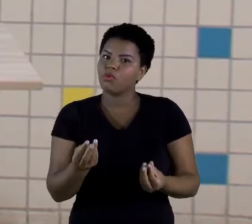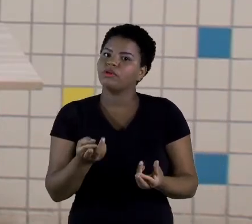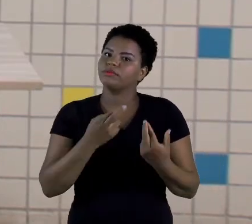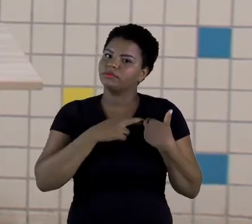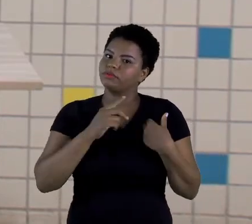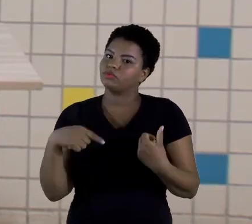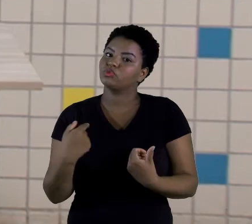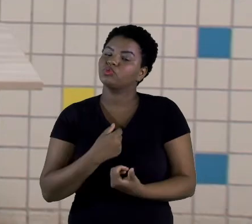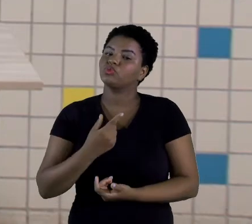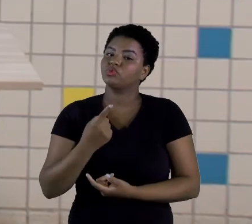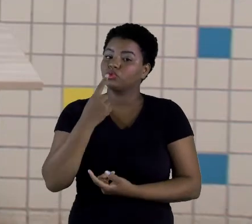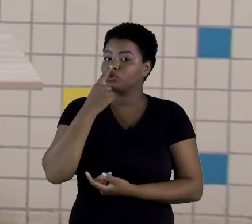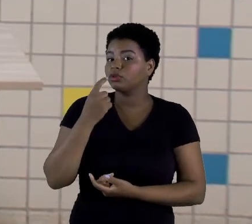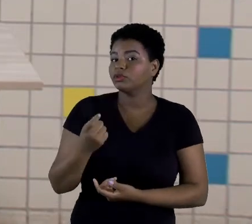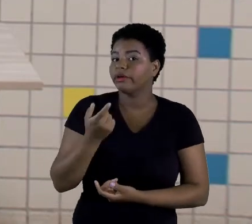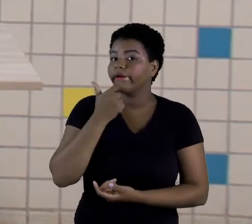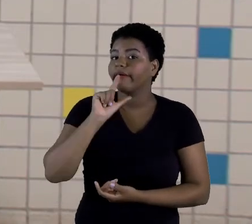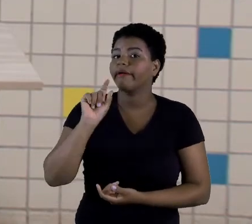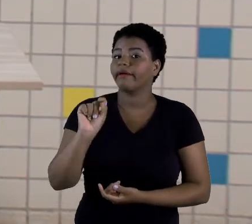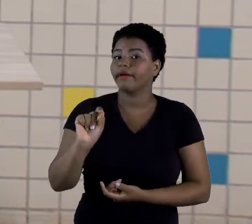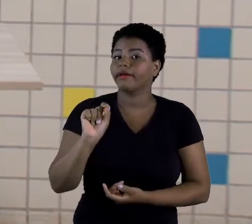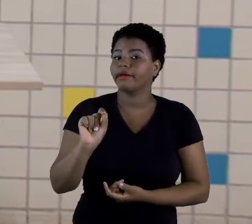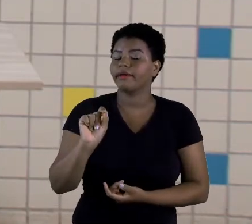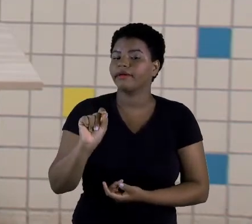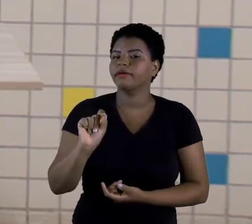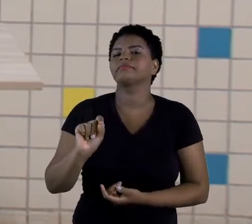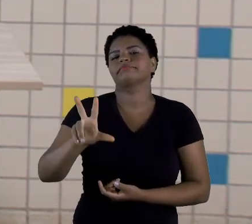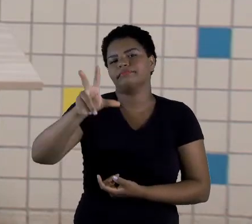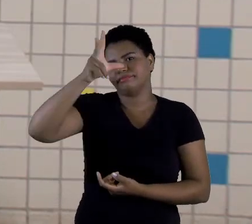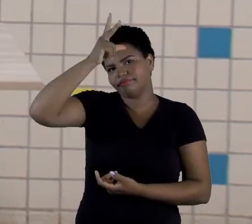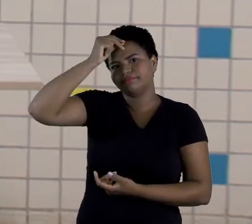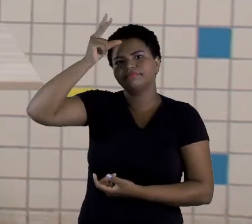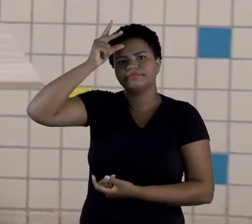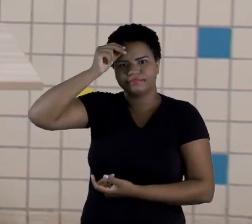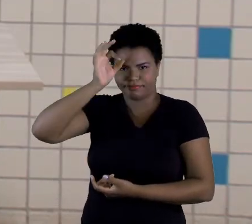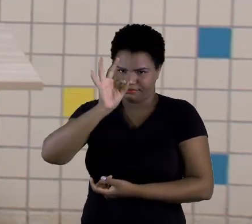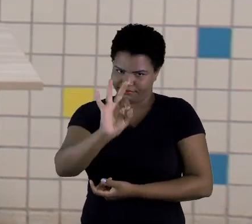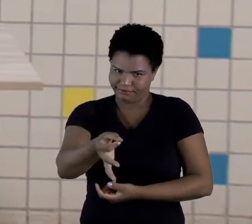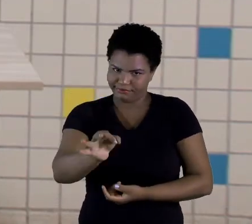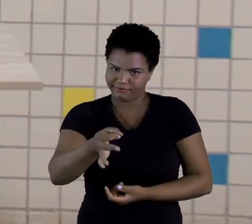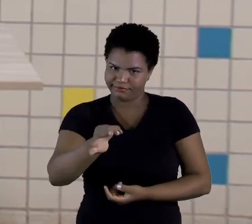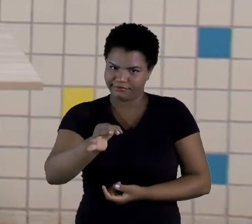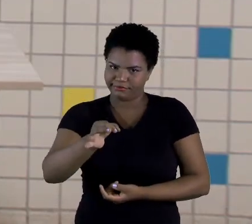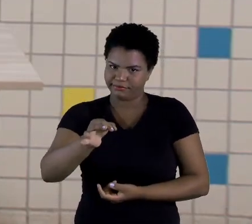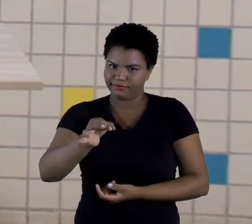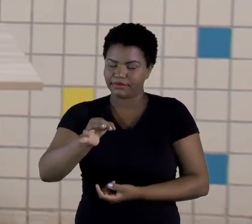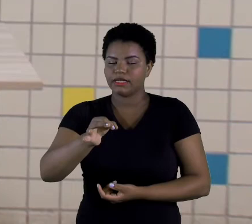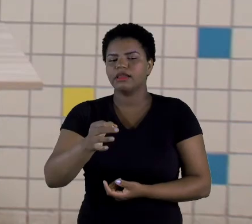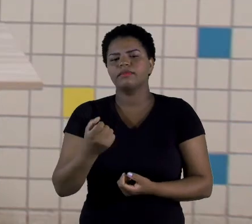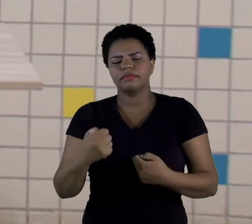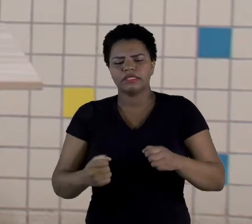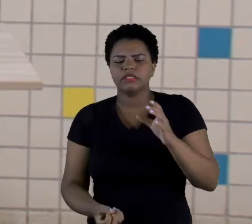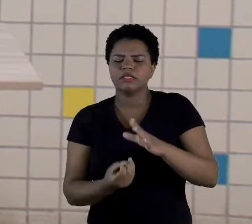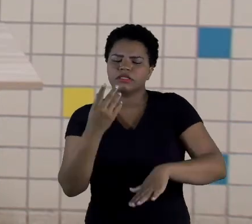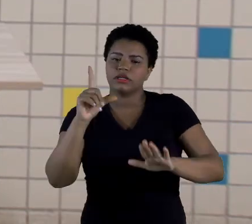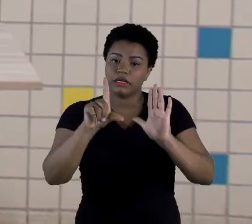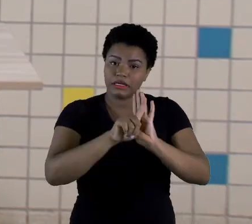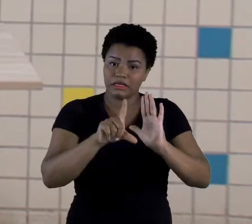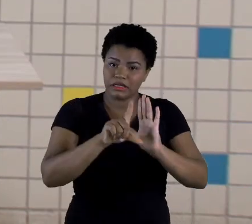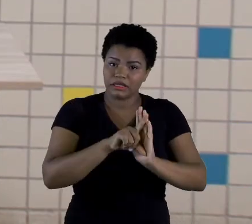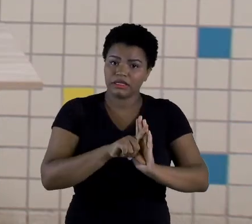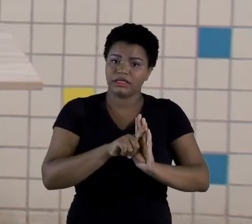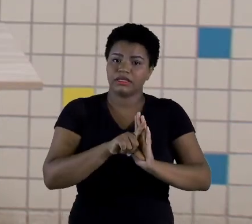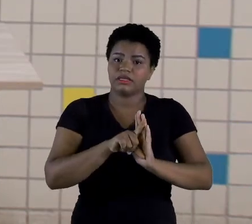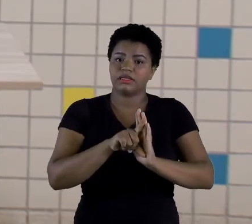quem? A prefeitura, não é mesmo? Ela precisa criar leis, ela precisa fazer o quê?